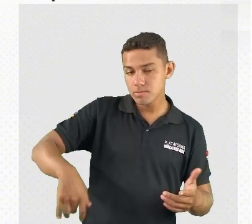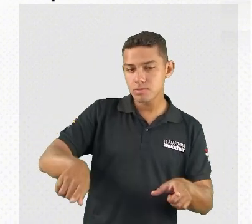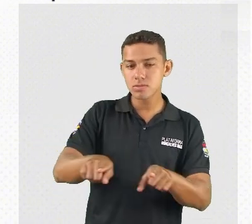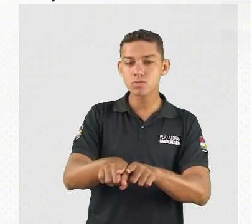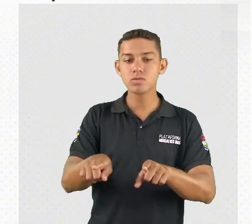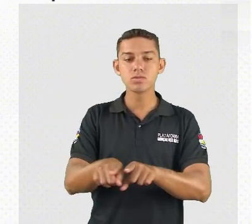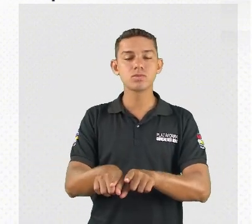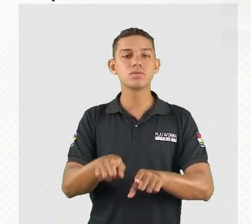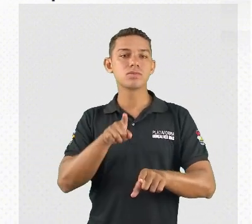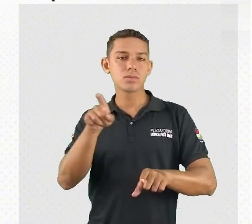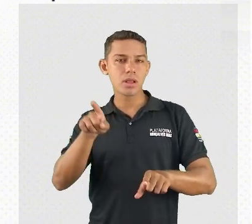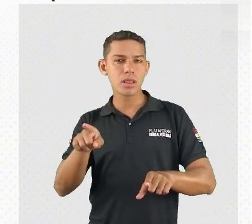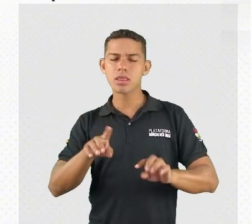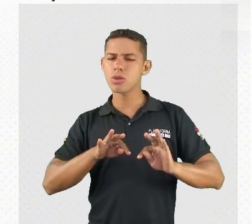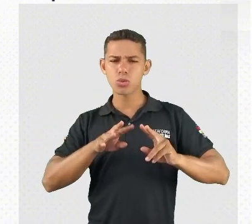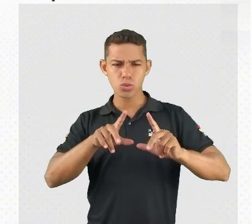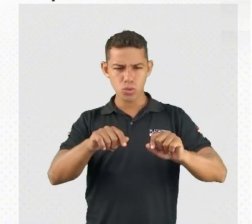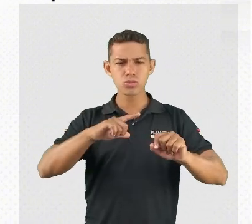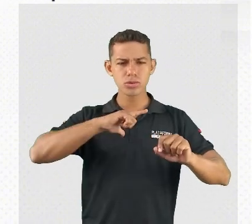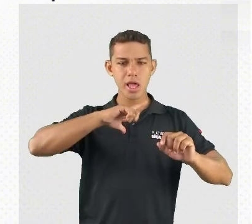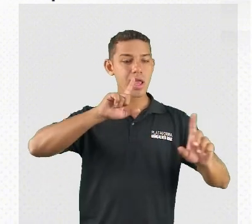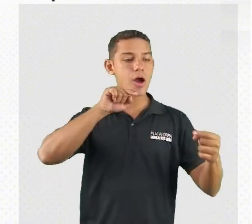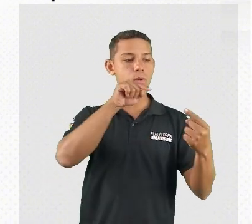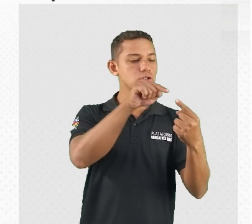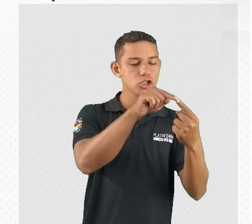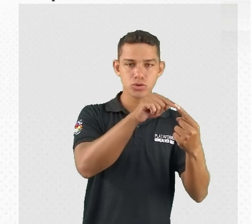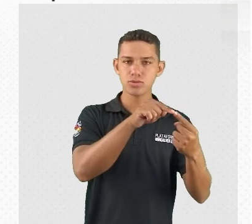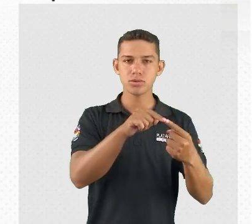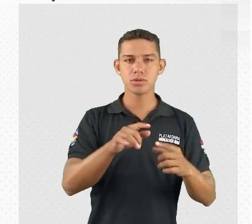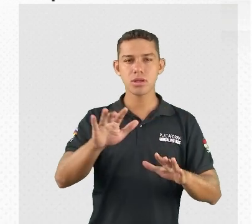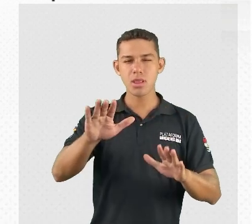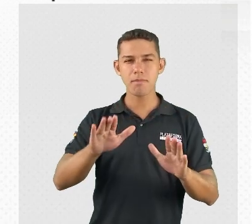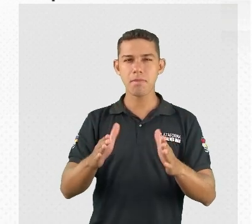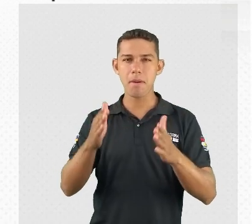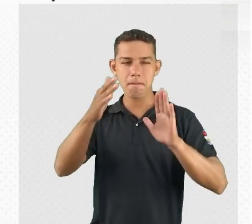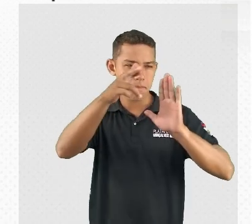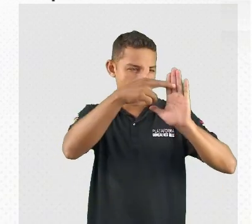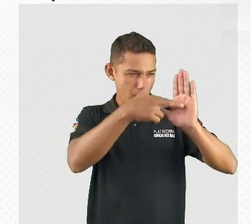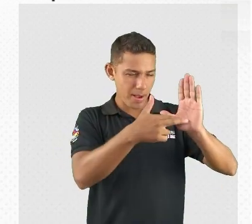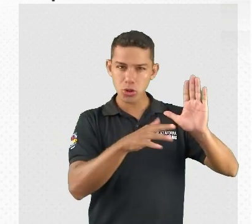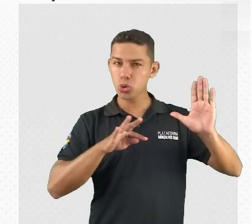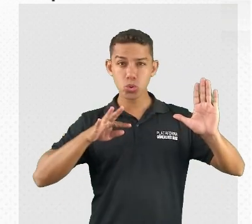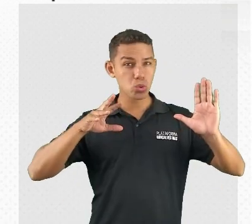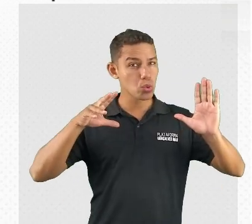ouve falar que tudo tende a um fim, ou seja, aquela doutrina de que tudo tem um fim?